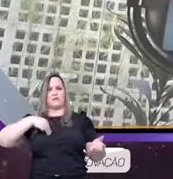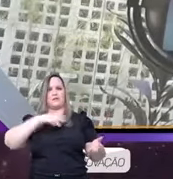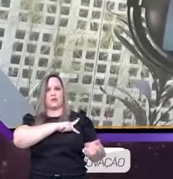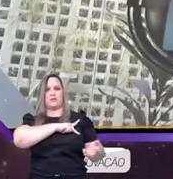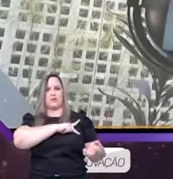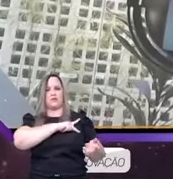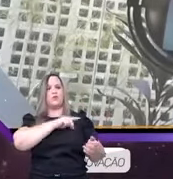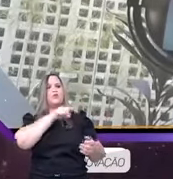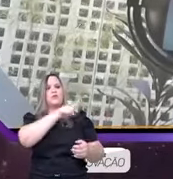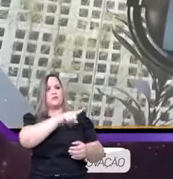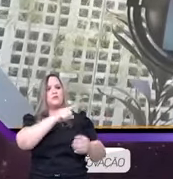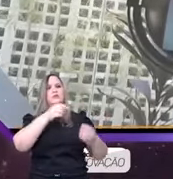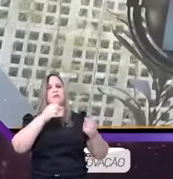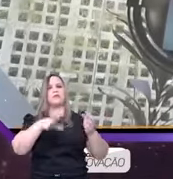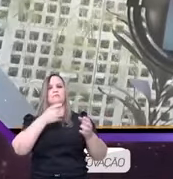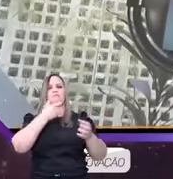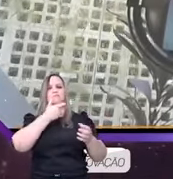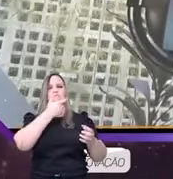Mendes Garcia.